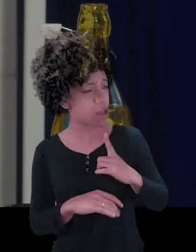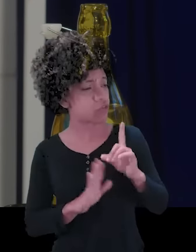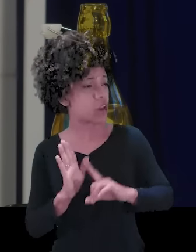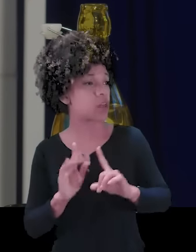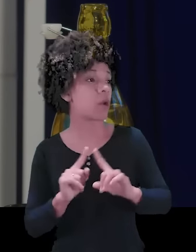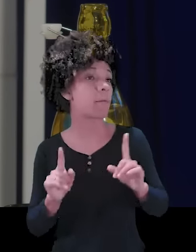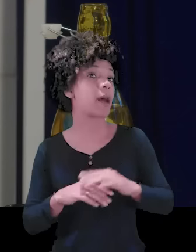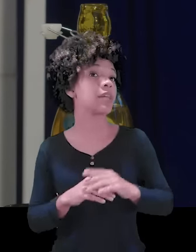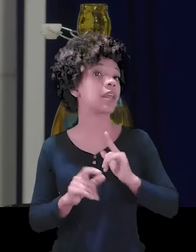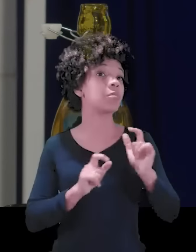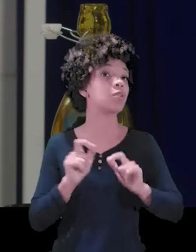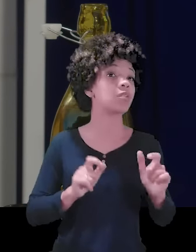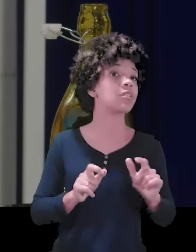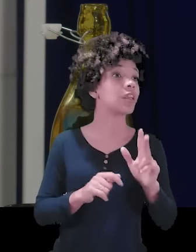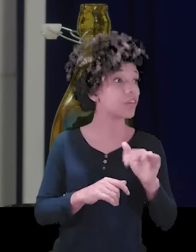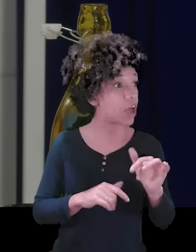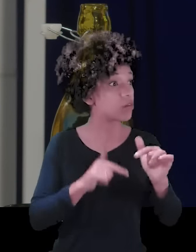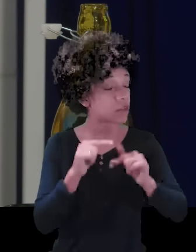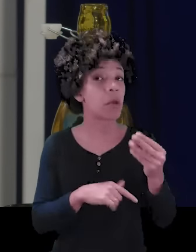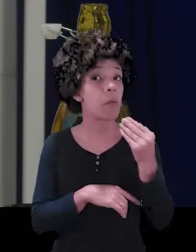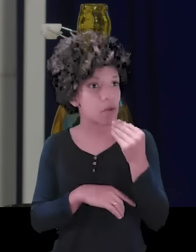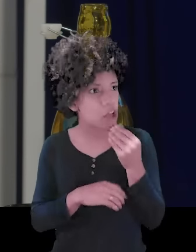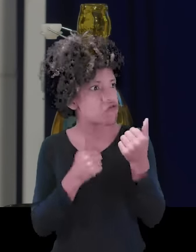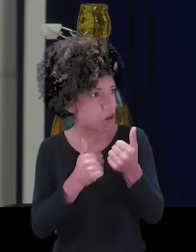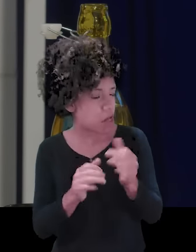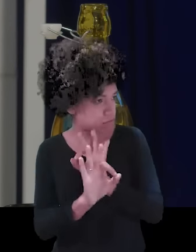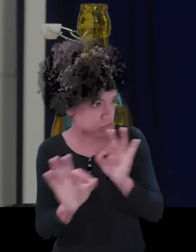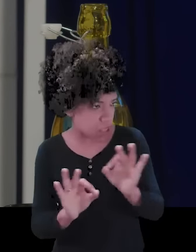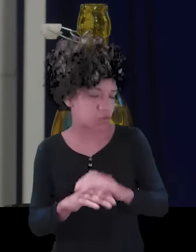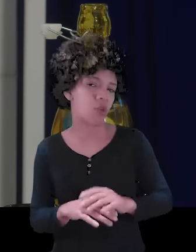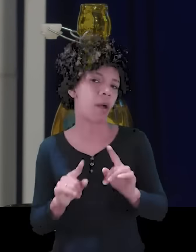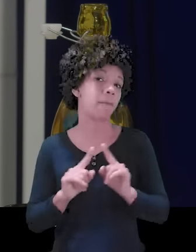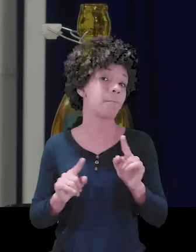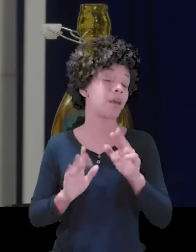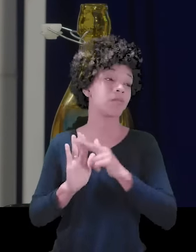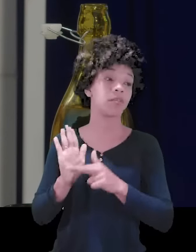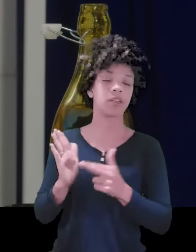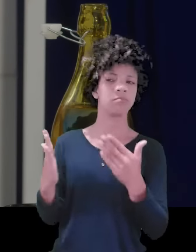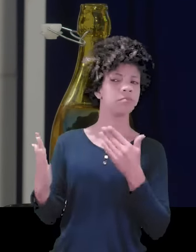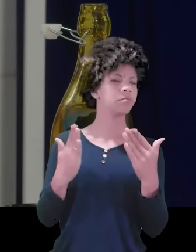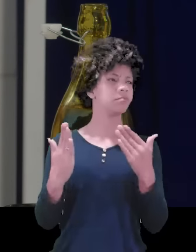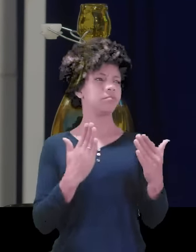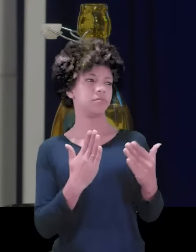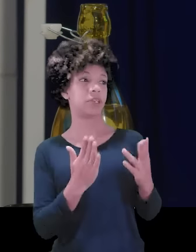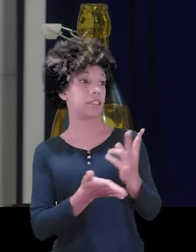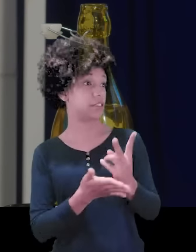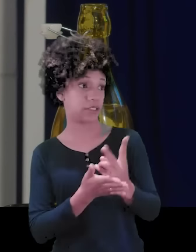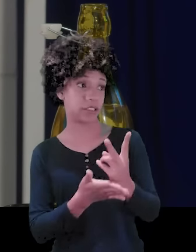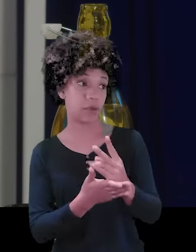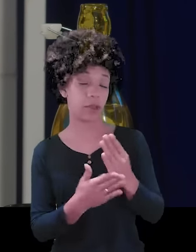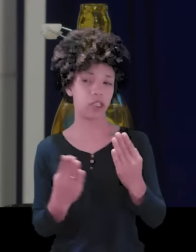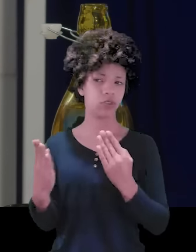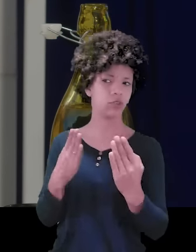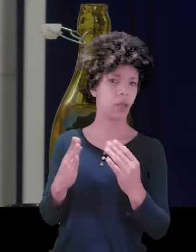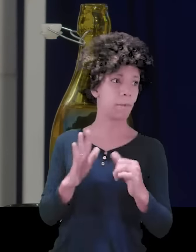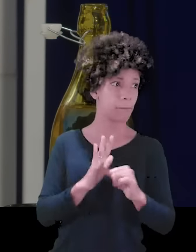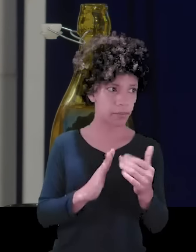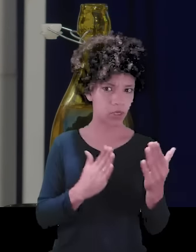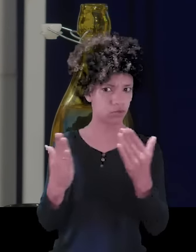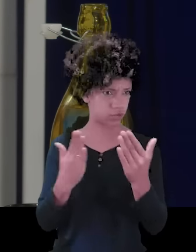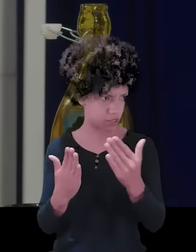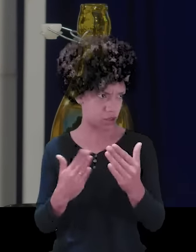e tem pessoas que realmente vão para o emprego é super legal deu tudo certo mas a regra desconfiar entendeu então desconfio